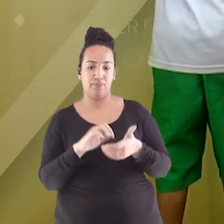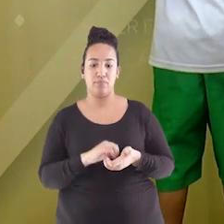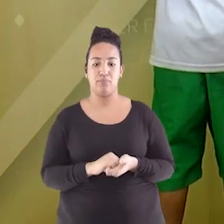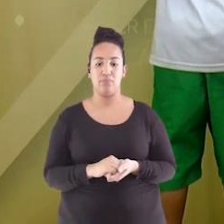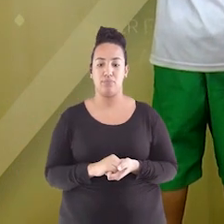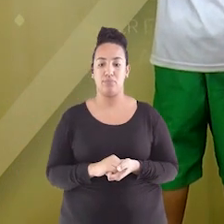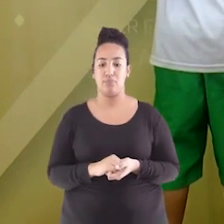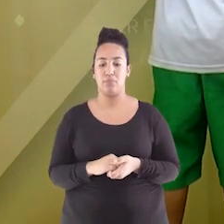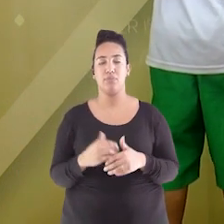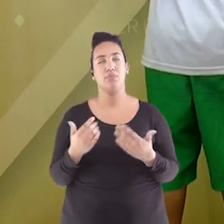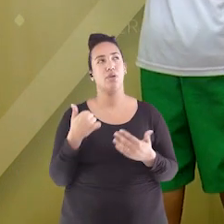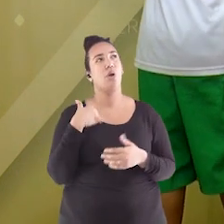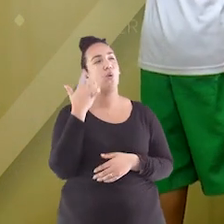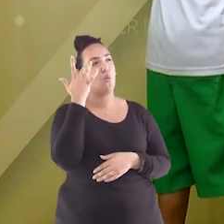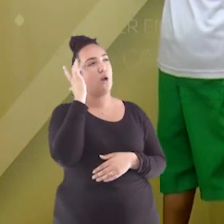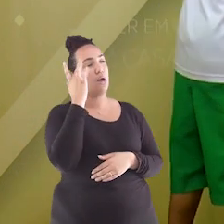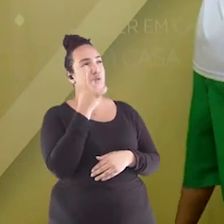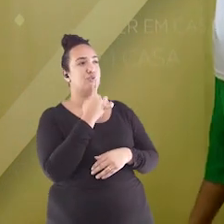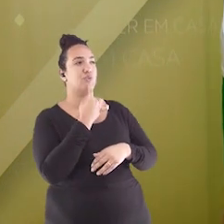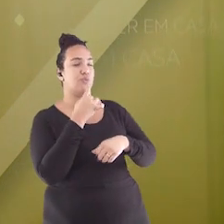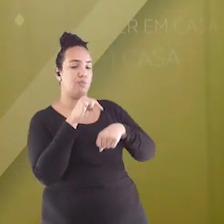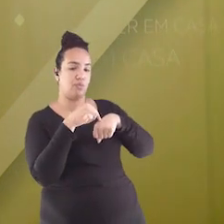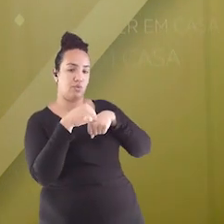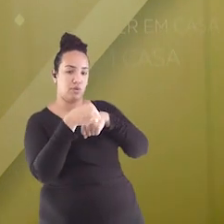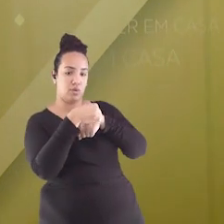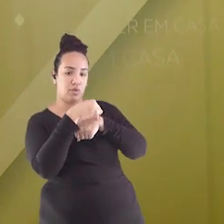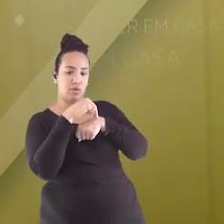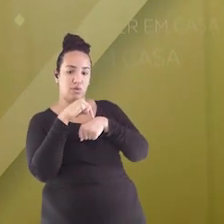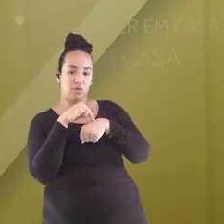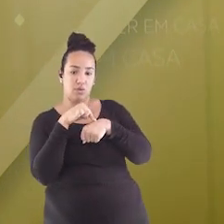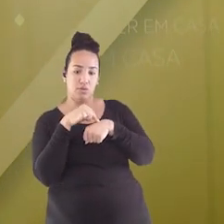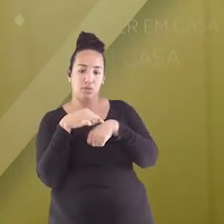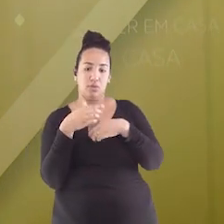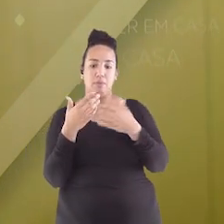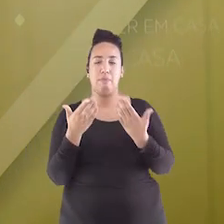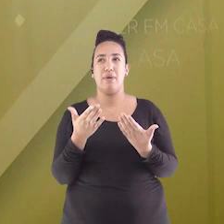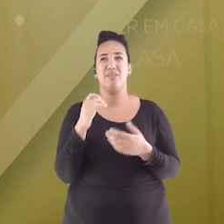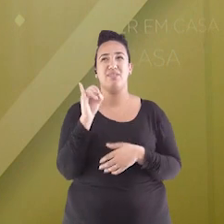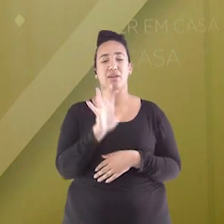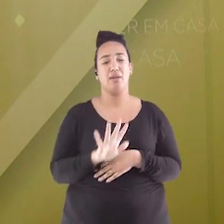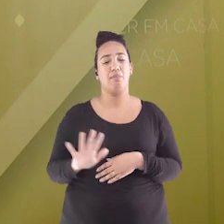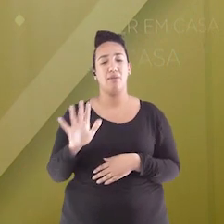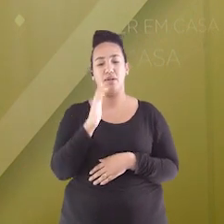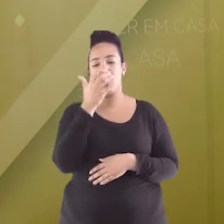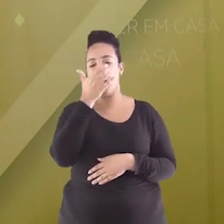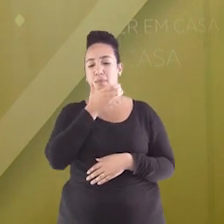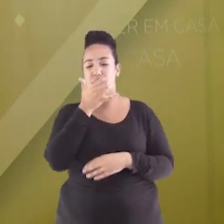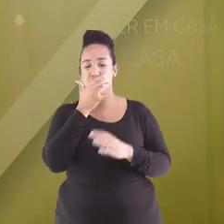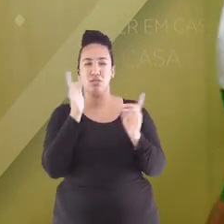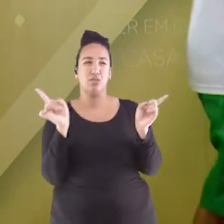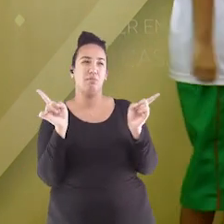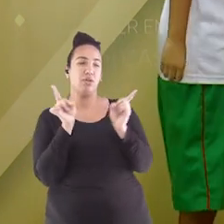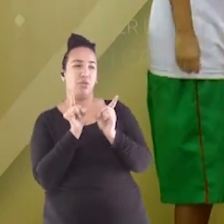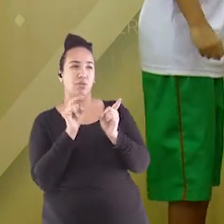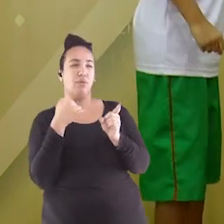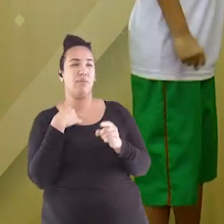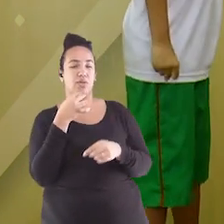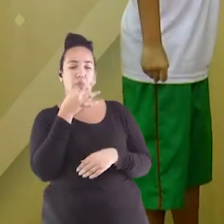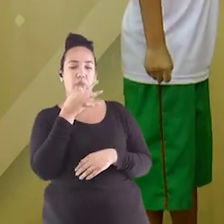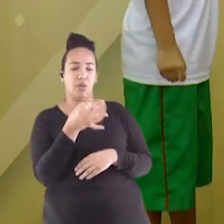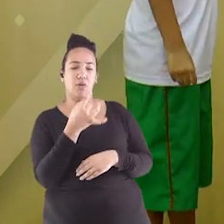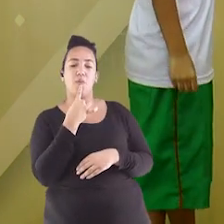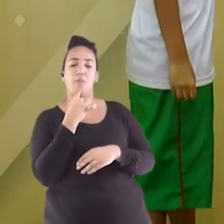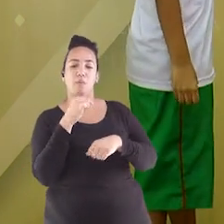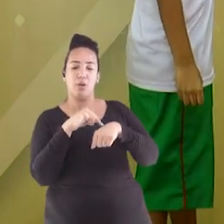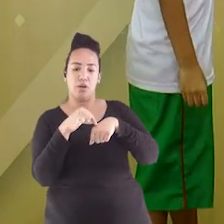real, seria o morango. Mas, daqui de desenho, a maçã que é a menor. Mas eu acho que é o morango. Ó, o morango? Vamos